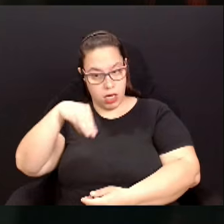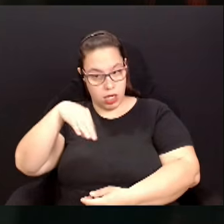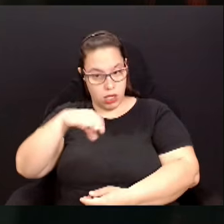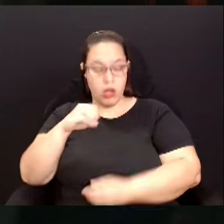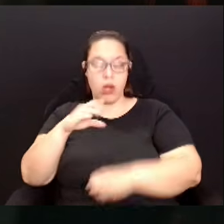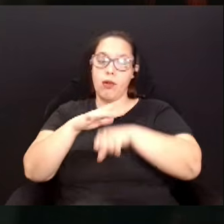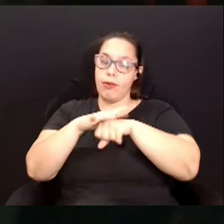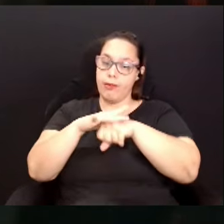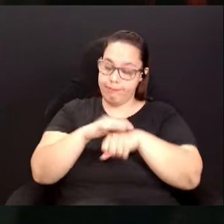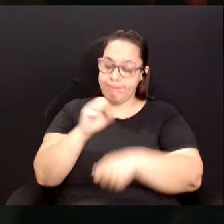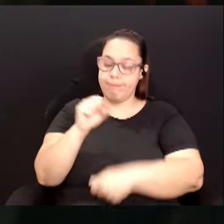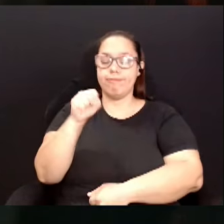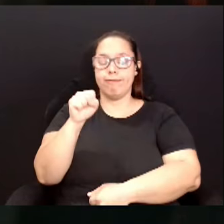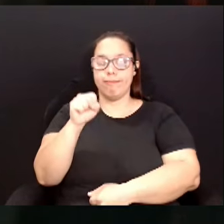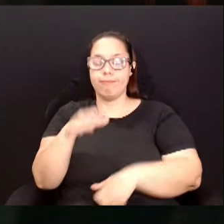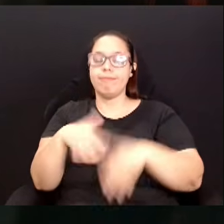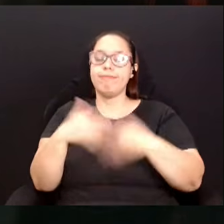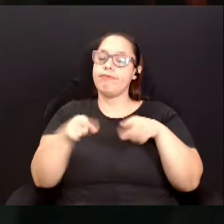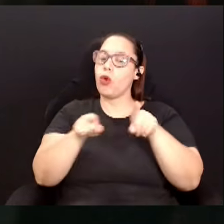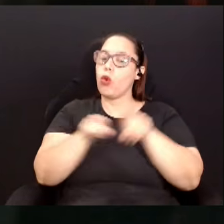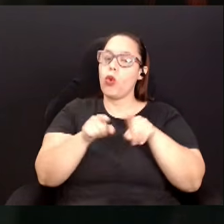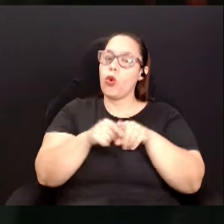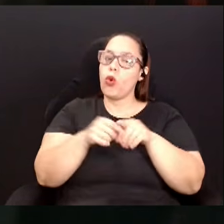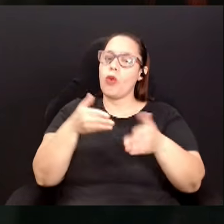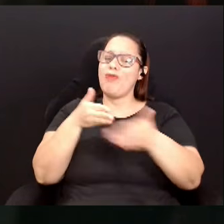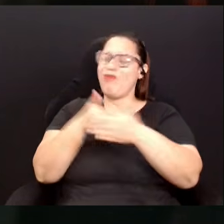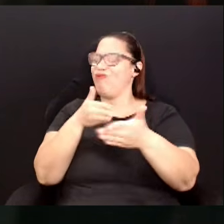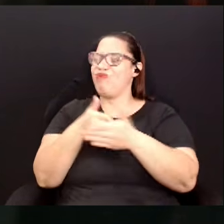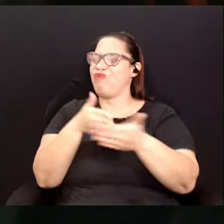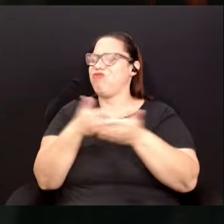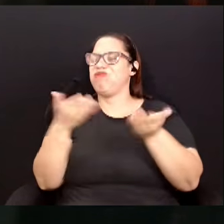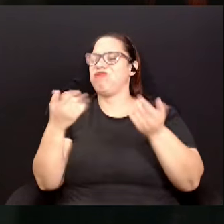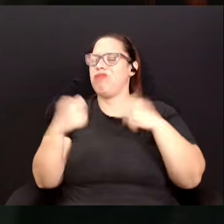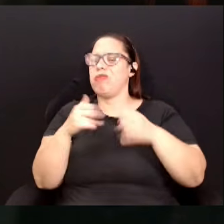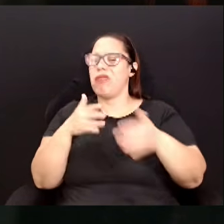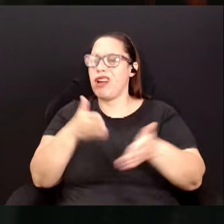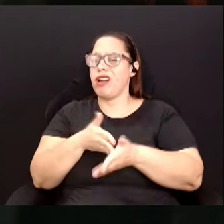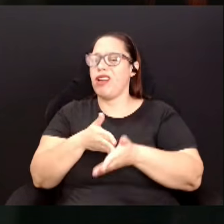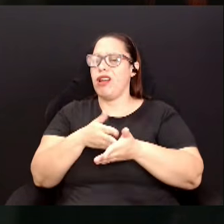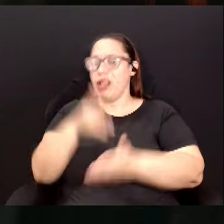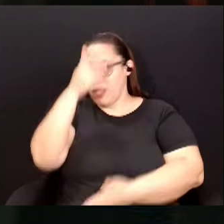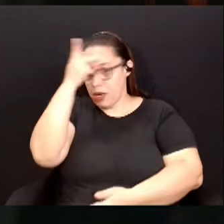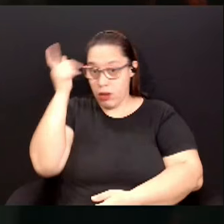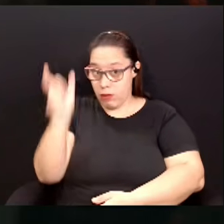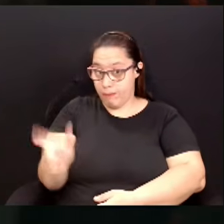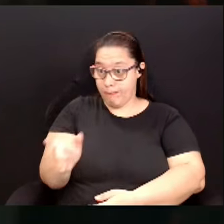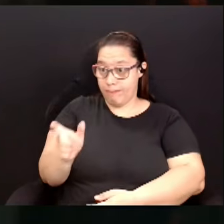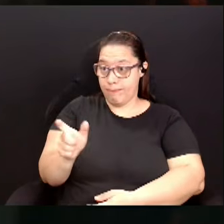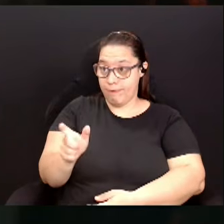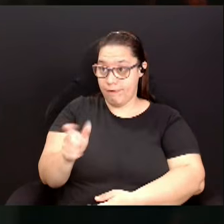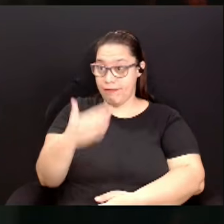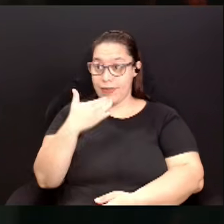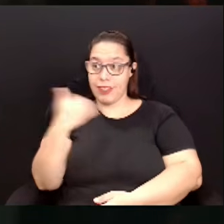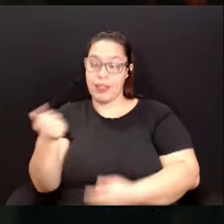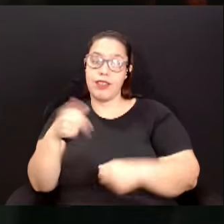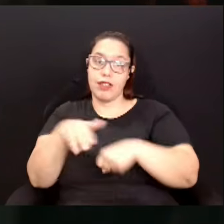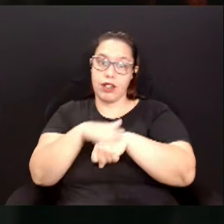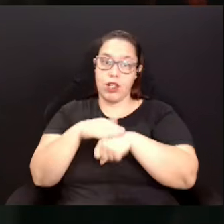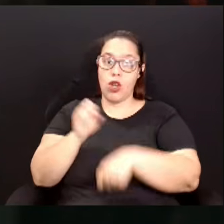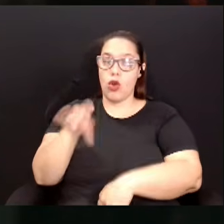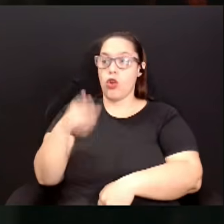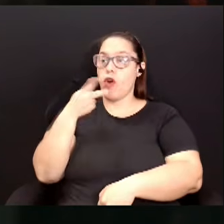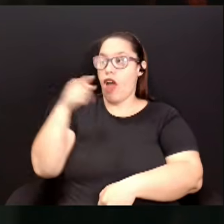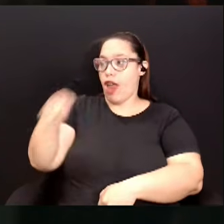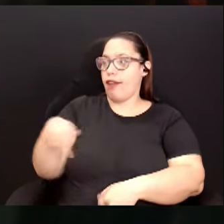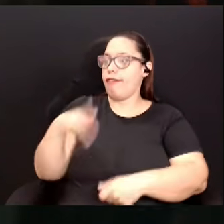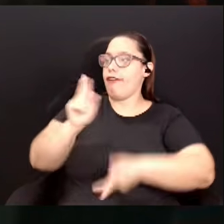E aí também como impor limites, né? A gente precisa impor limite nessa pessoa que de repente chama a gente para conversar e só ela fala e não